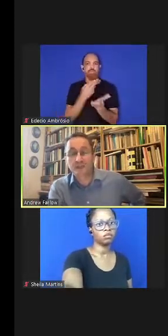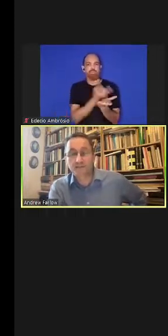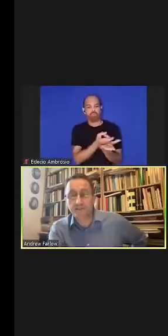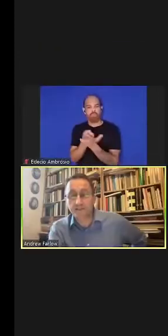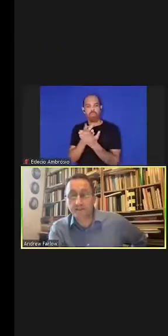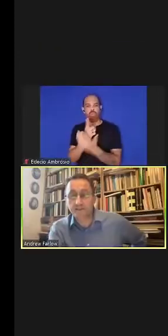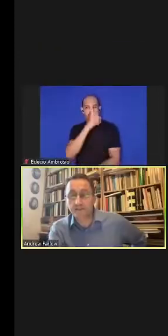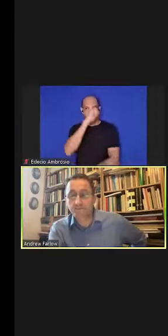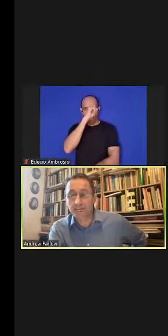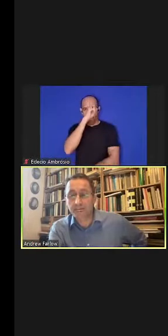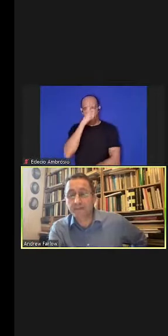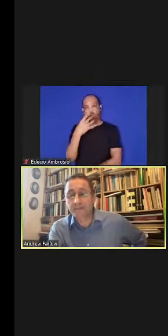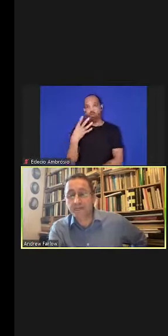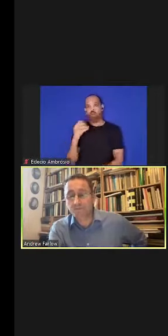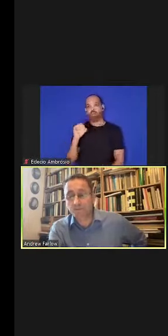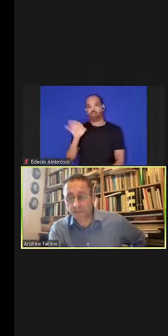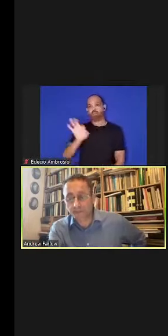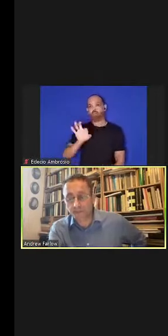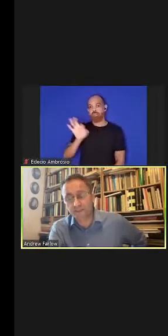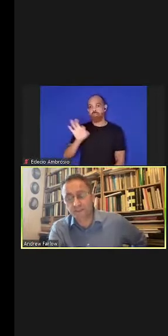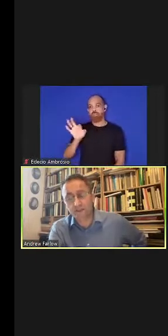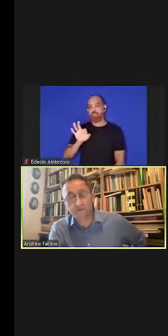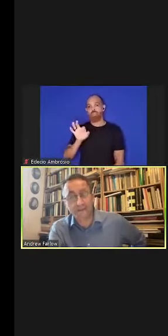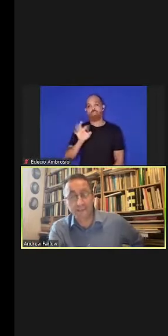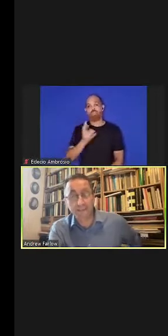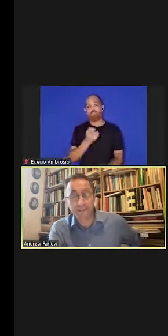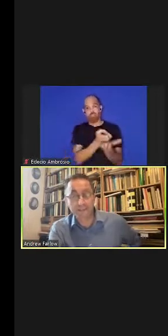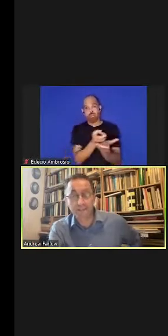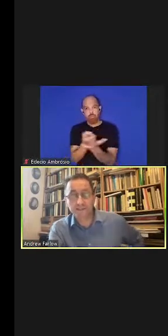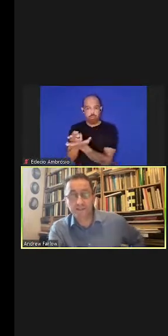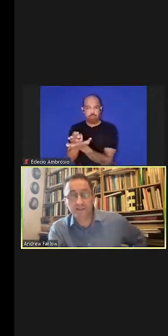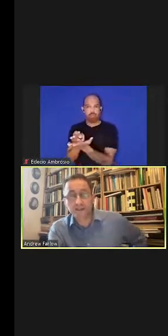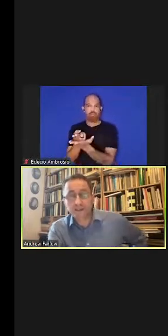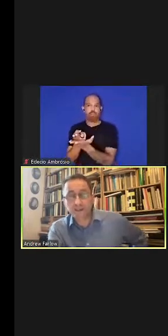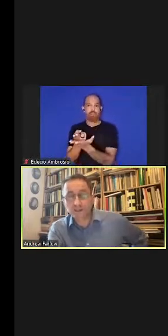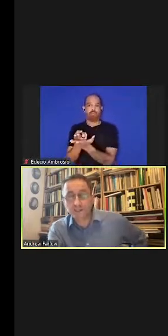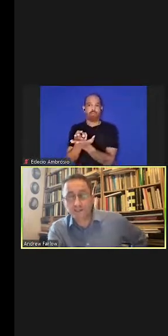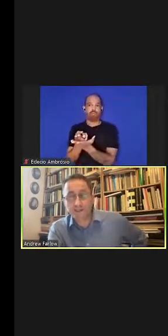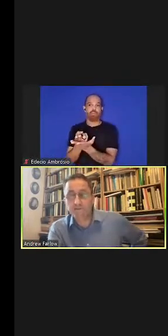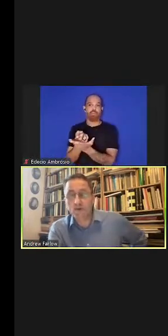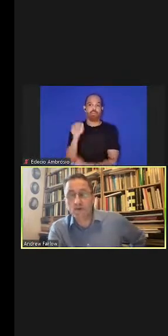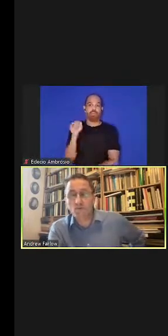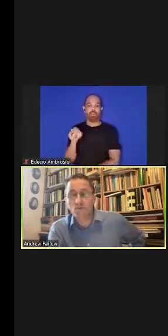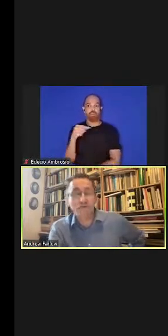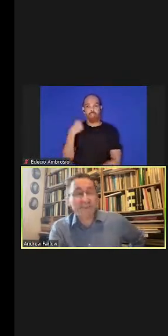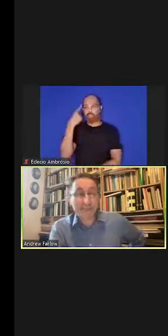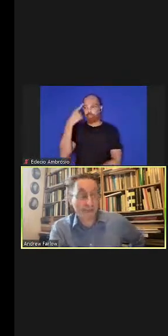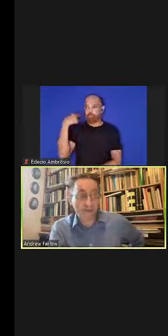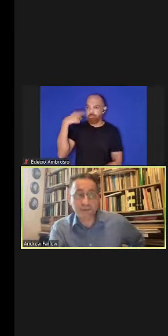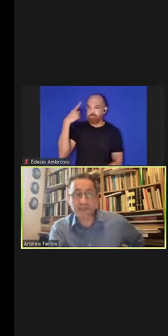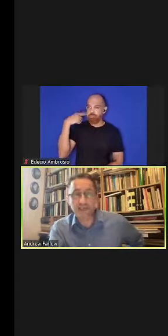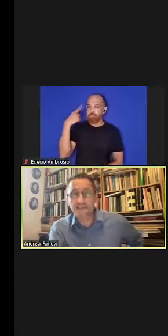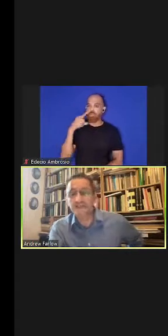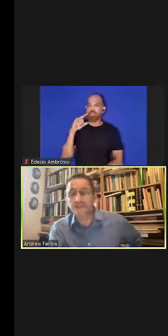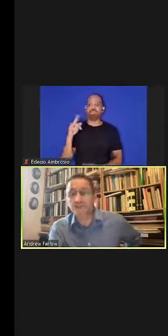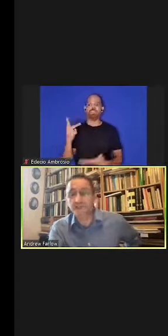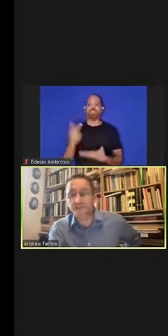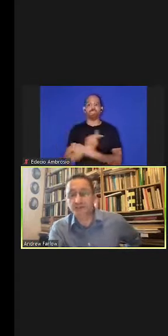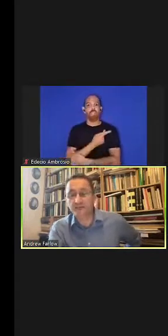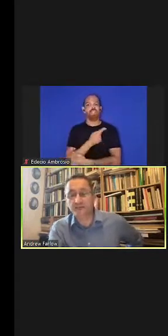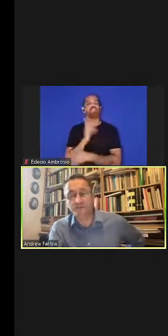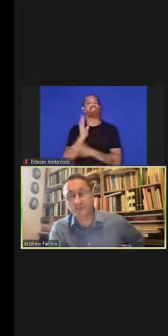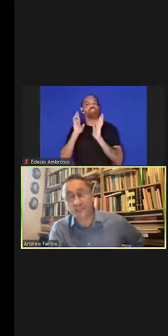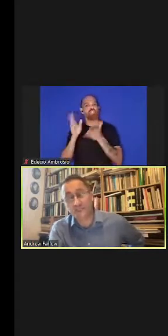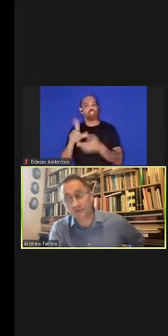40% dos pacientes na Espanha com casos sérios já tinham doenças